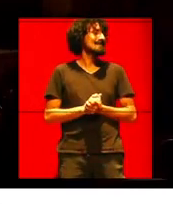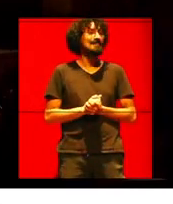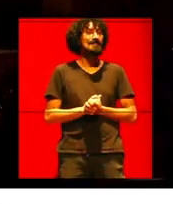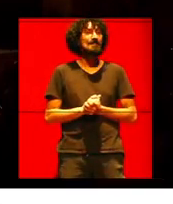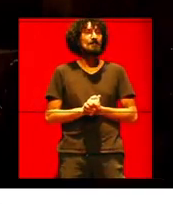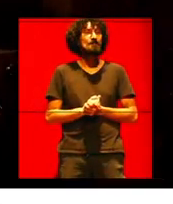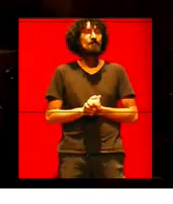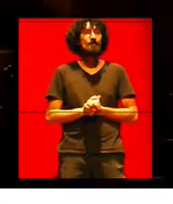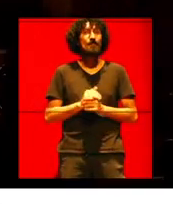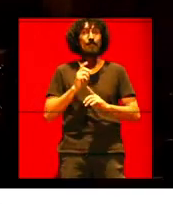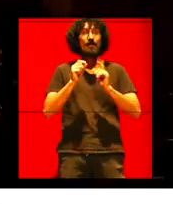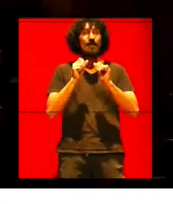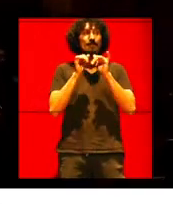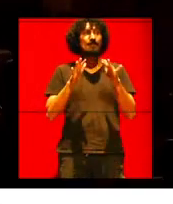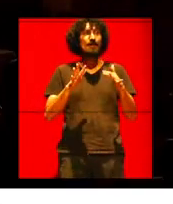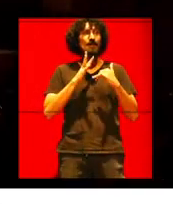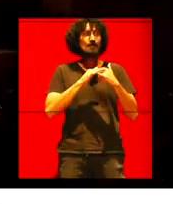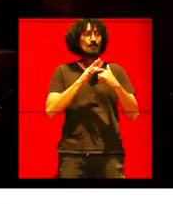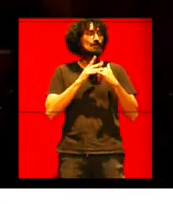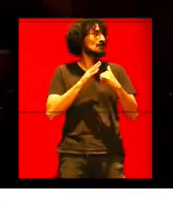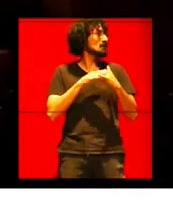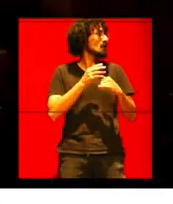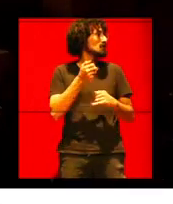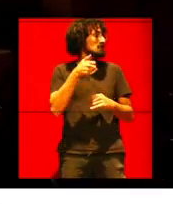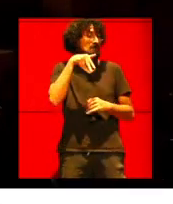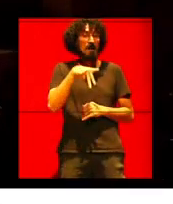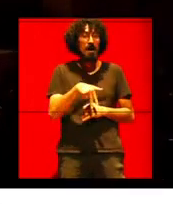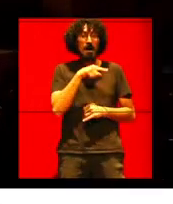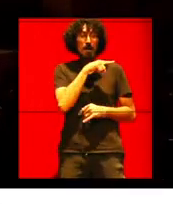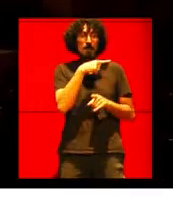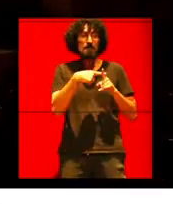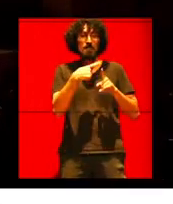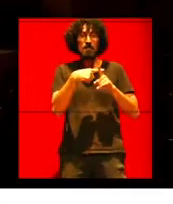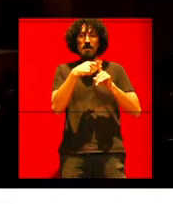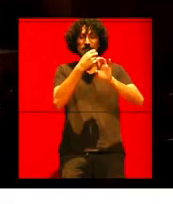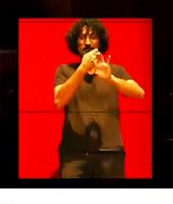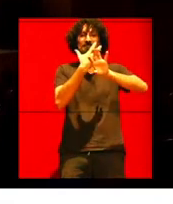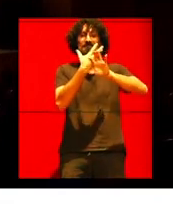Transmissão? Onde que... Ah, tem que ficar aqui, é. Gente, que chique, tem um negócio.